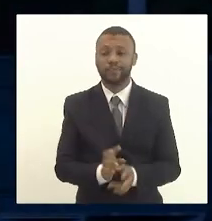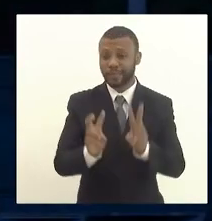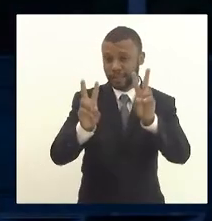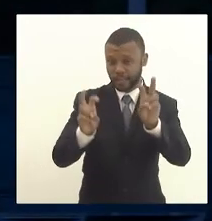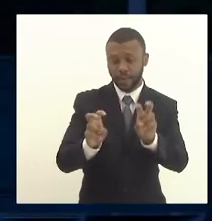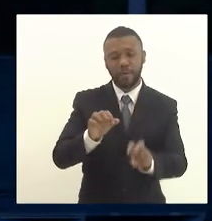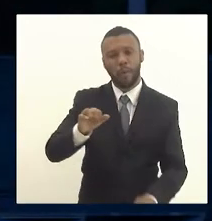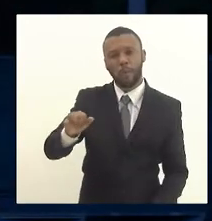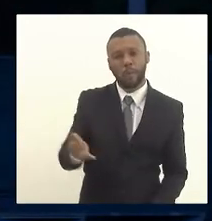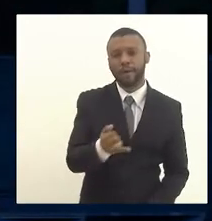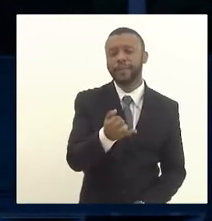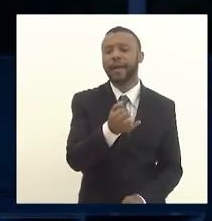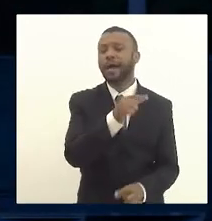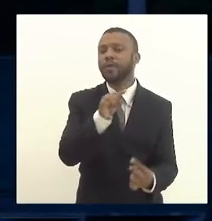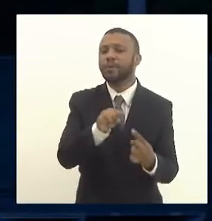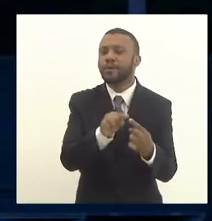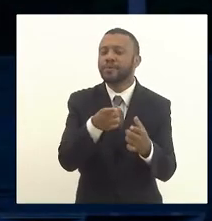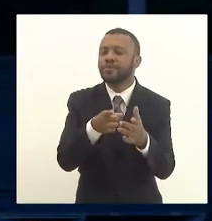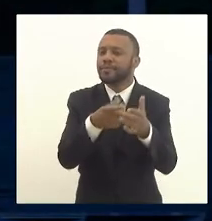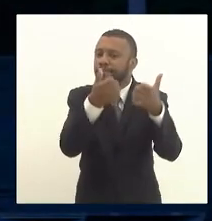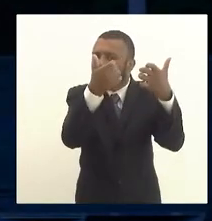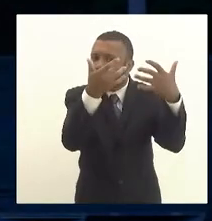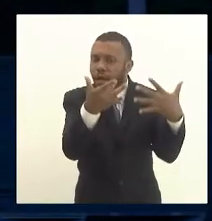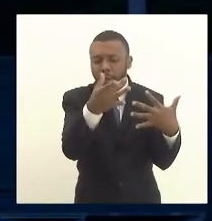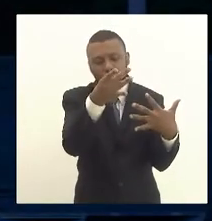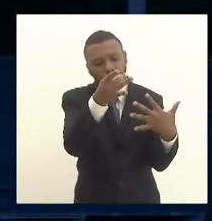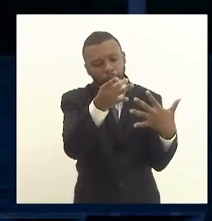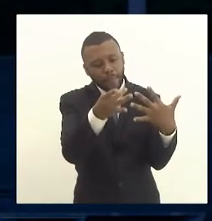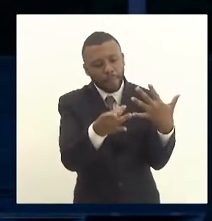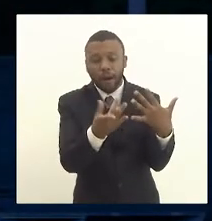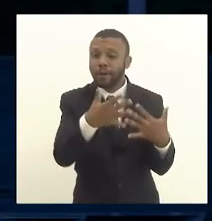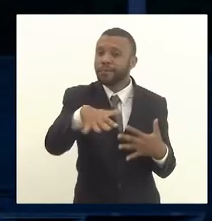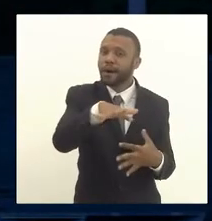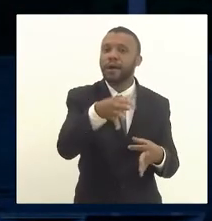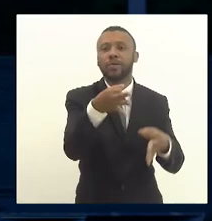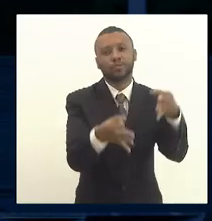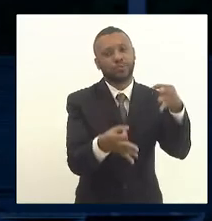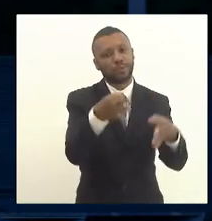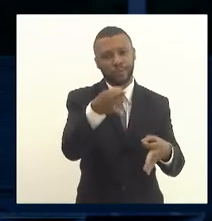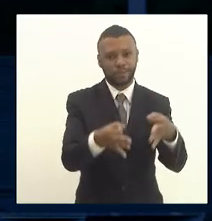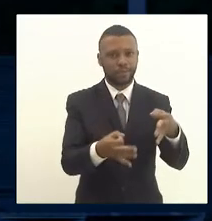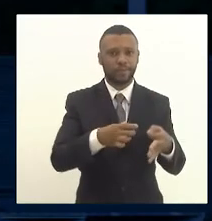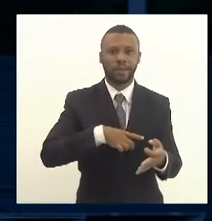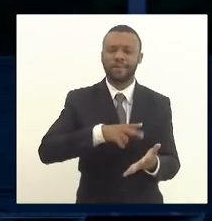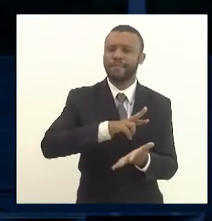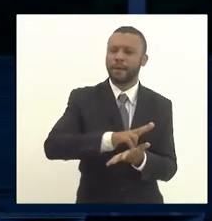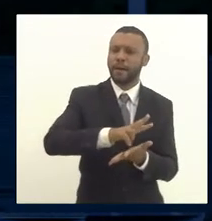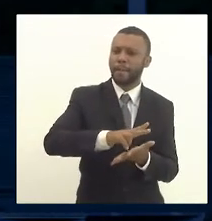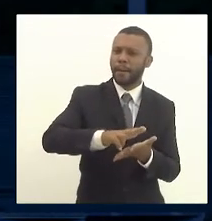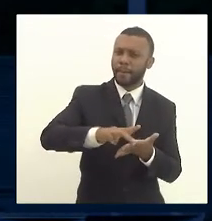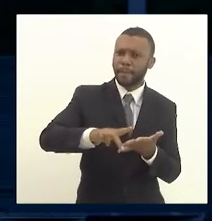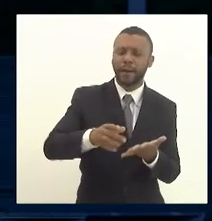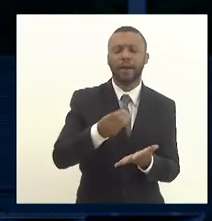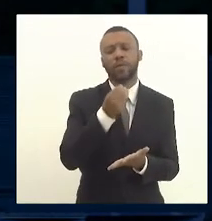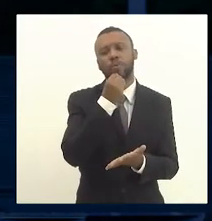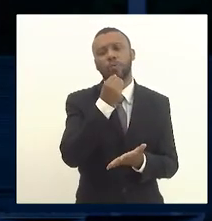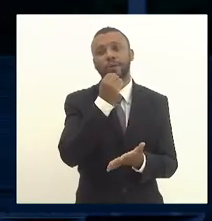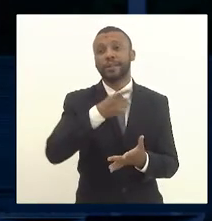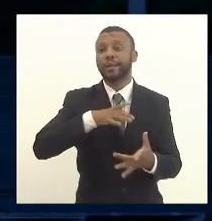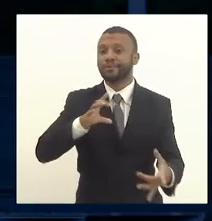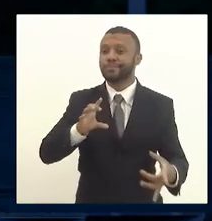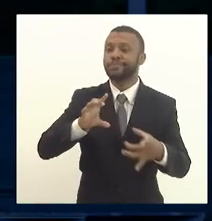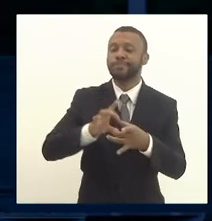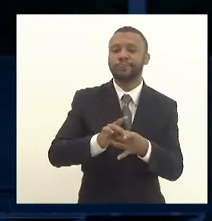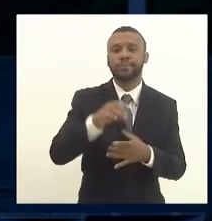questões jurídicas, né? Existem inúmeras oportunidades de serviços conexos à iluminação pública, para entrar